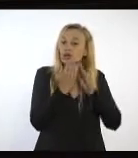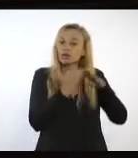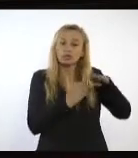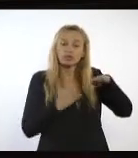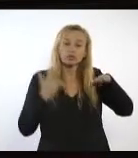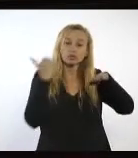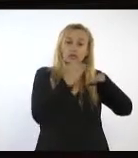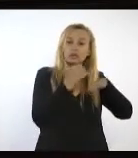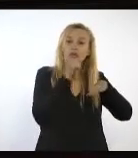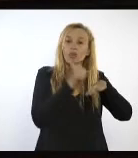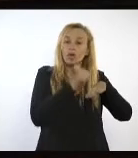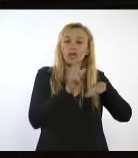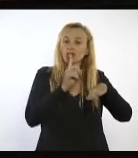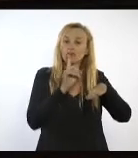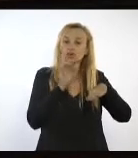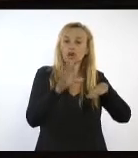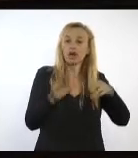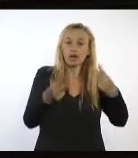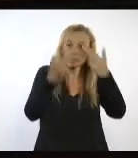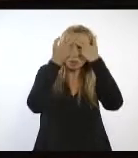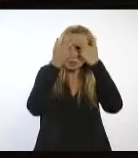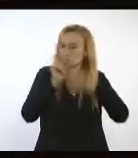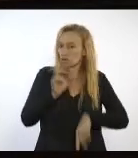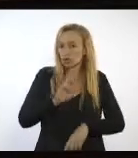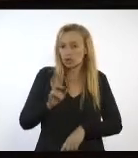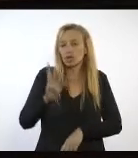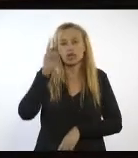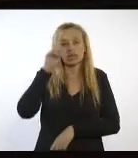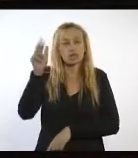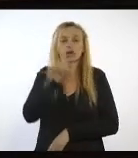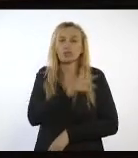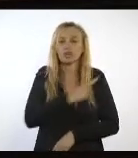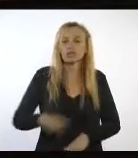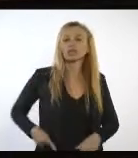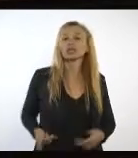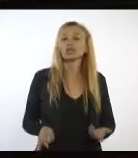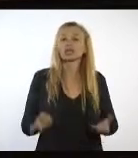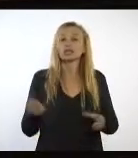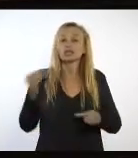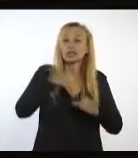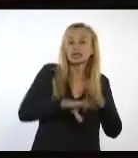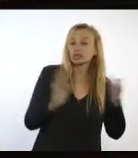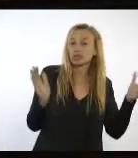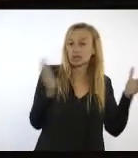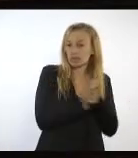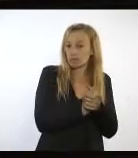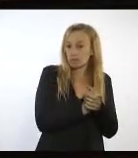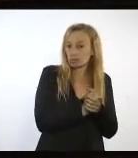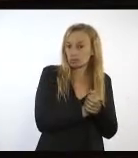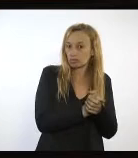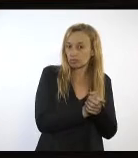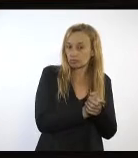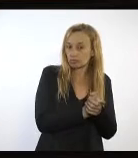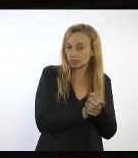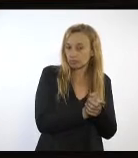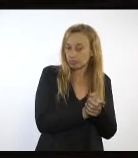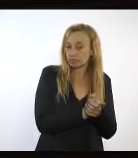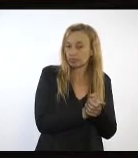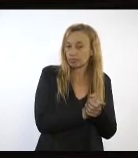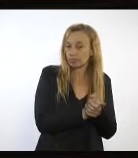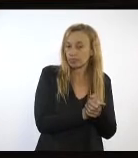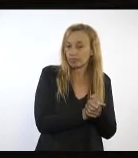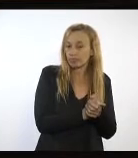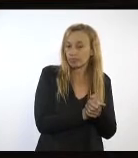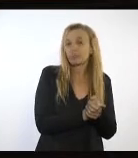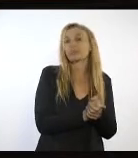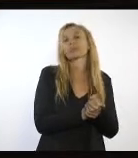não é só emocional, senhora presidenta, que tem ali na sua relação, naquele que ela quis construir uma vida,